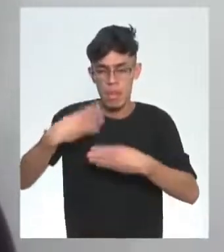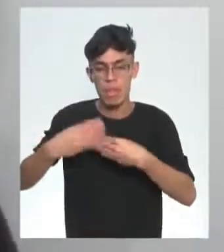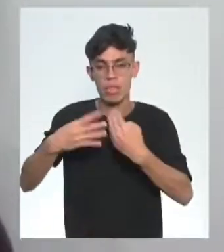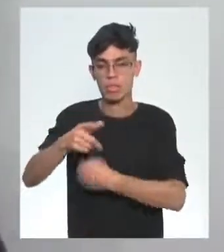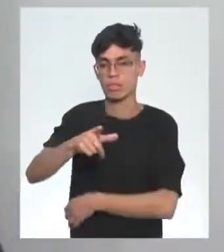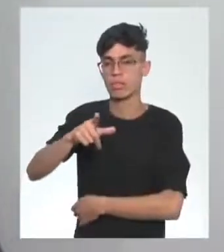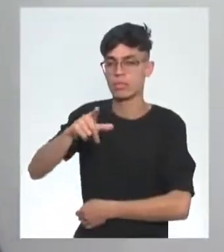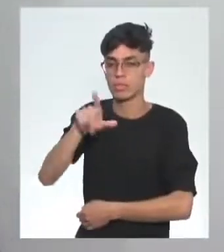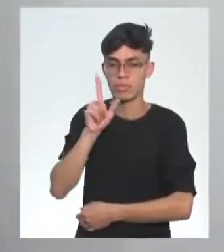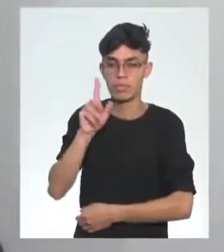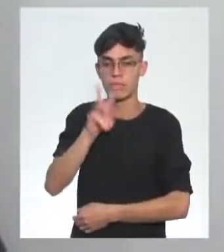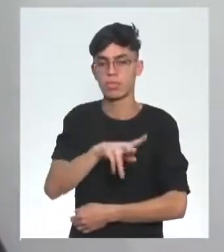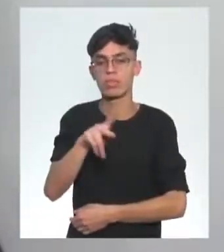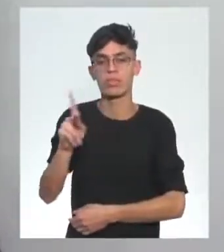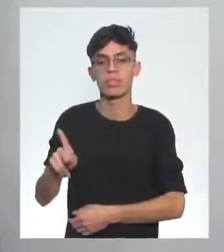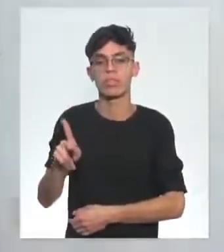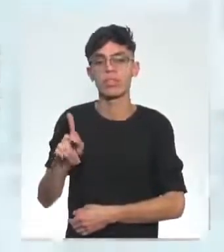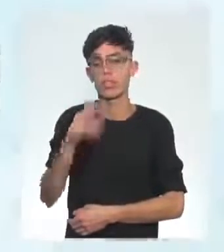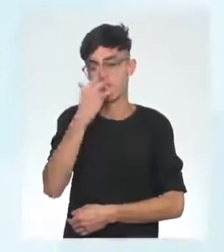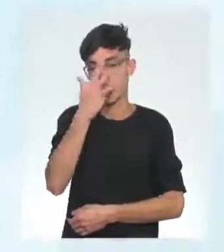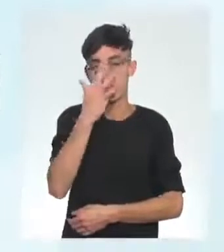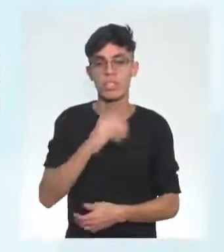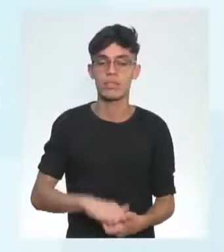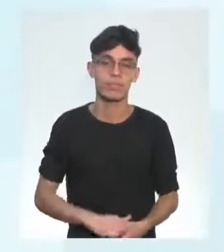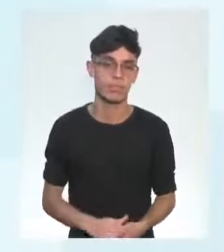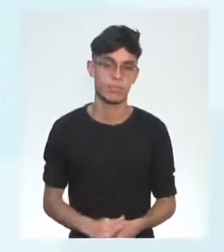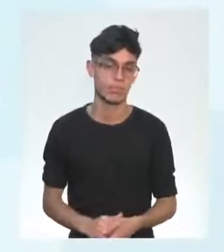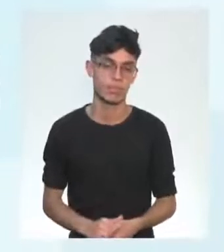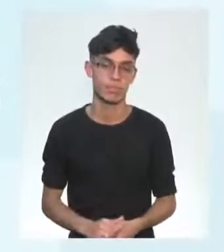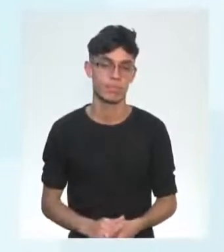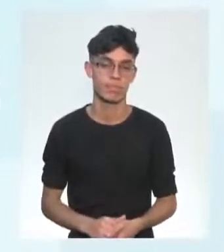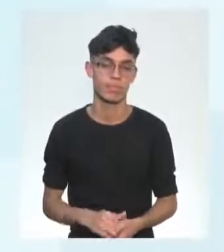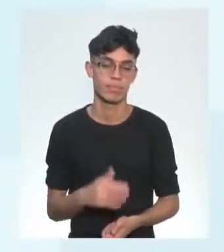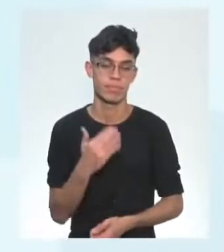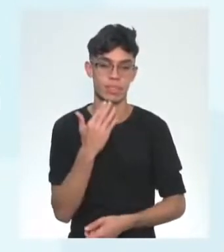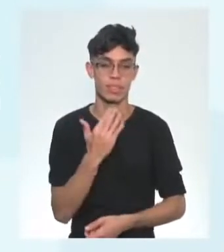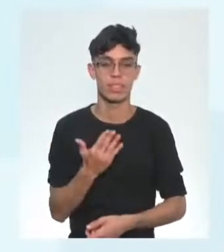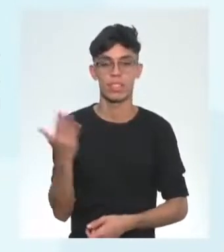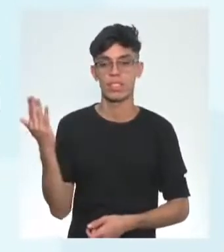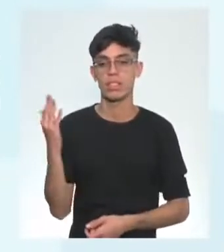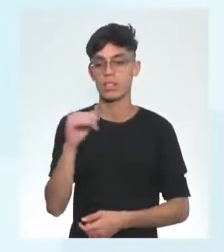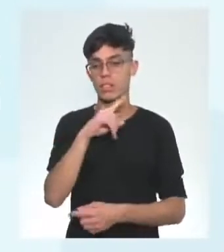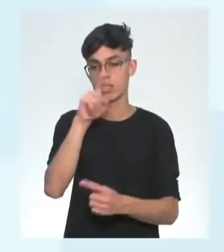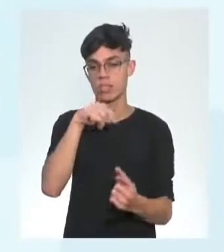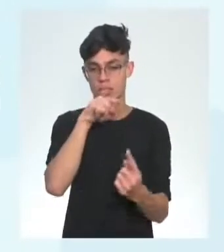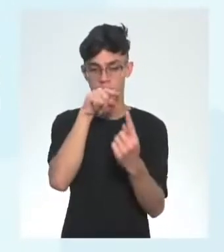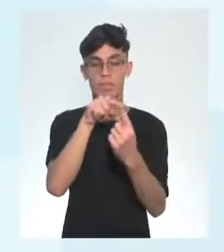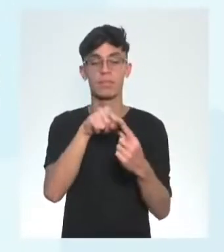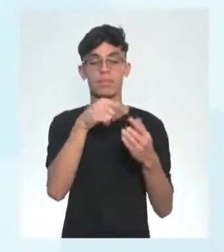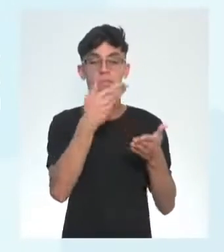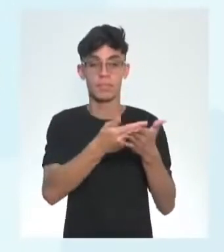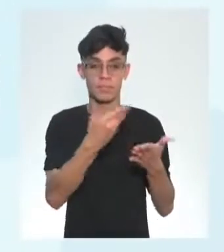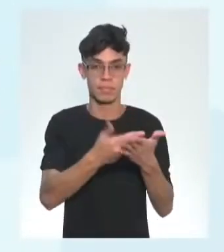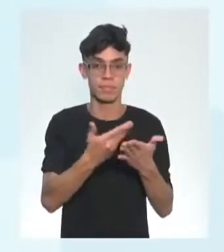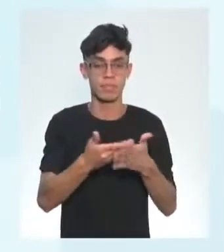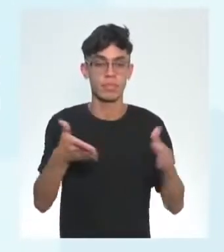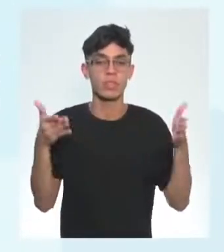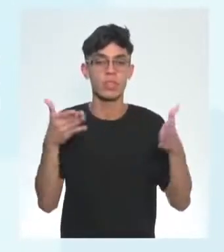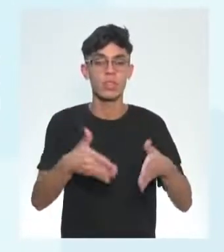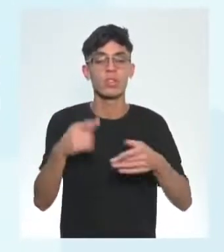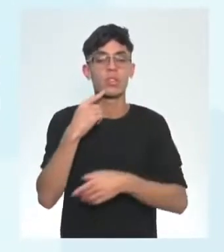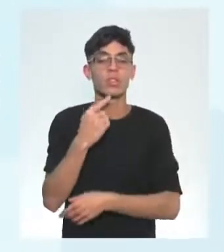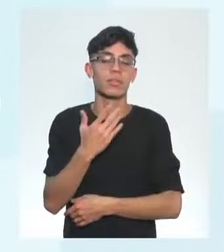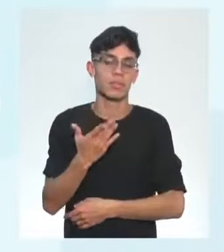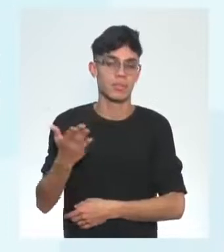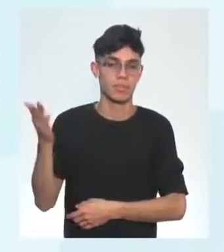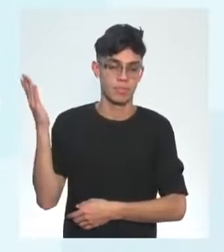disso, Rayana, qual é o objetivo da aula de hoje? Então, a gente vai ler os objetivos da aula de hoje com vocês. Vamos